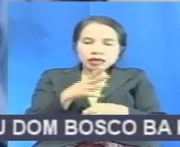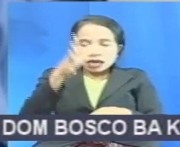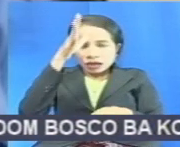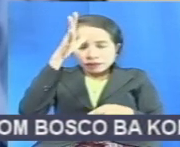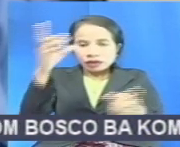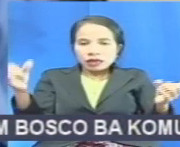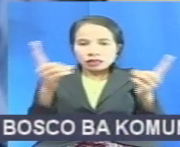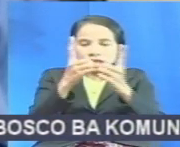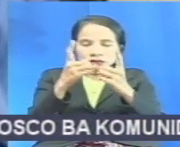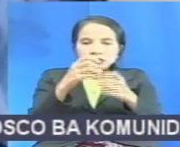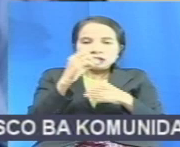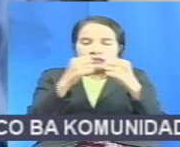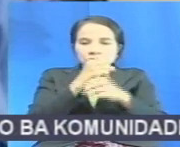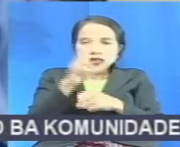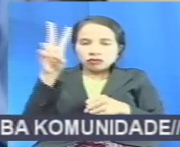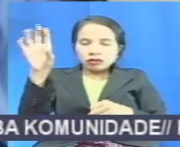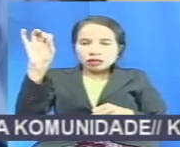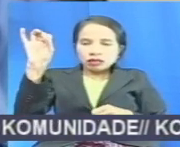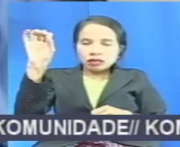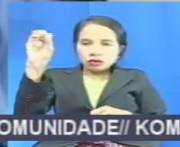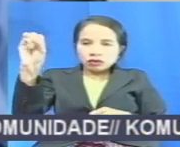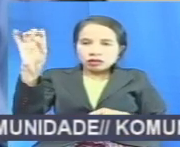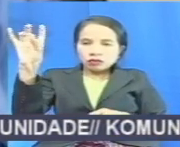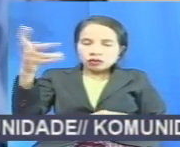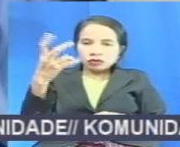a 2017 o número NUC